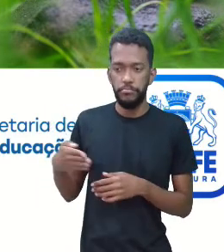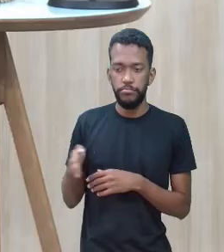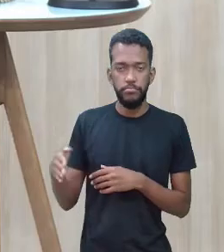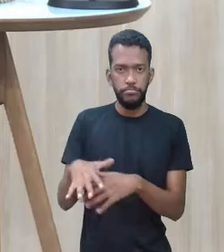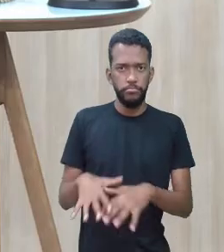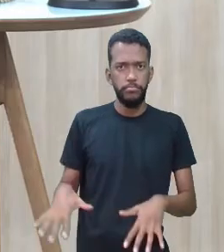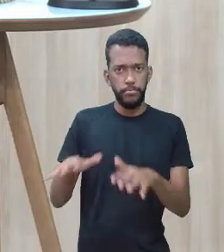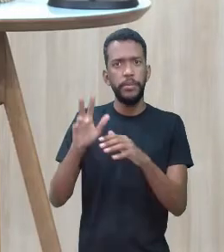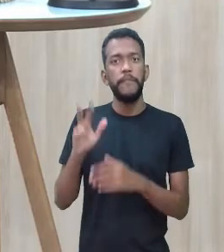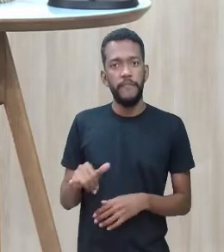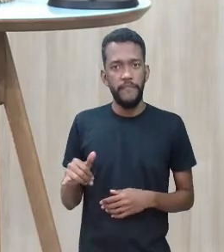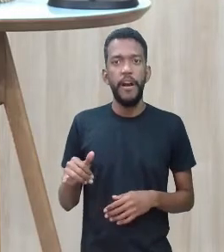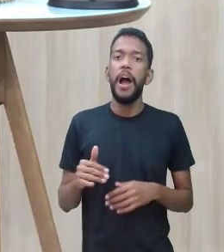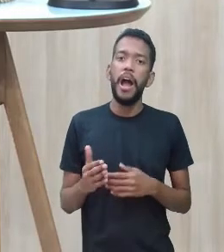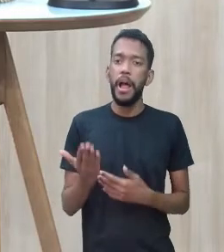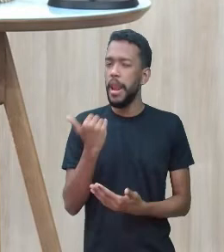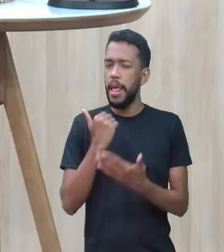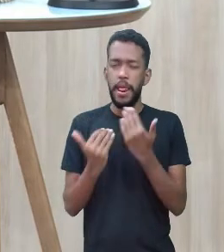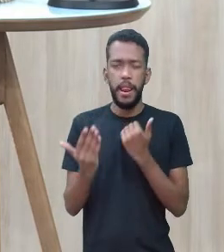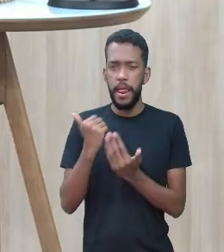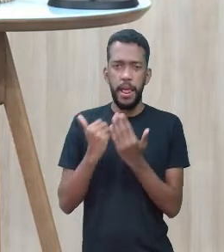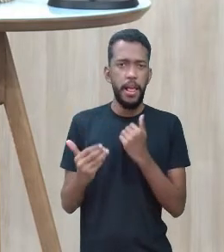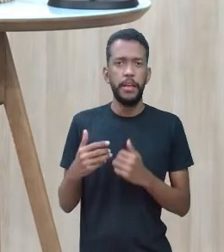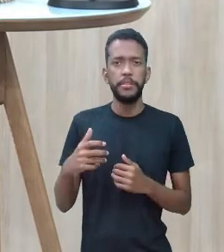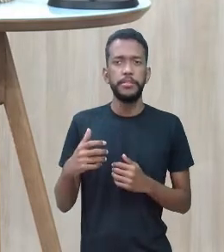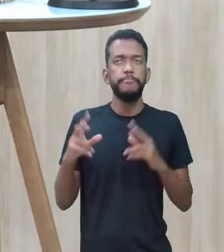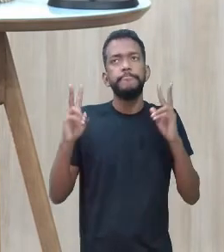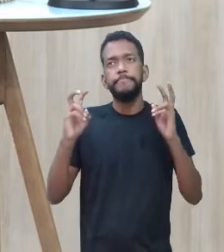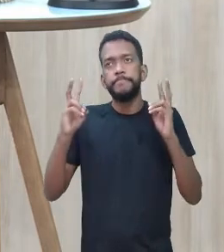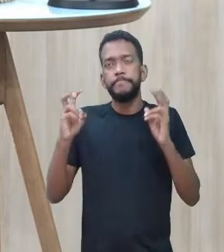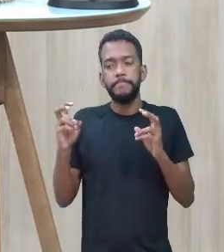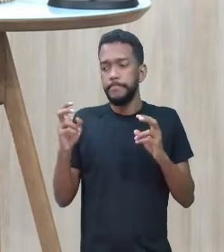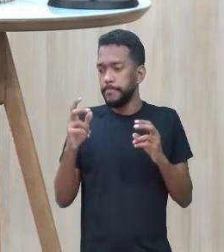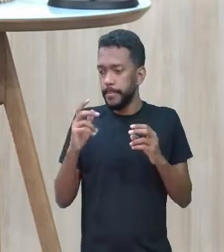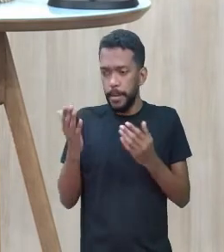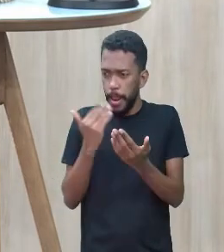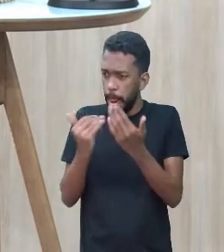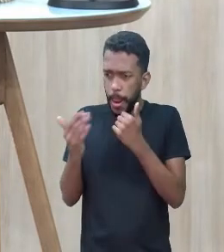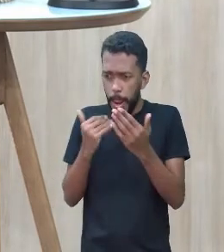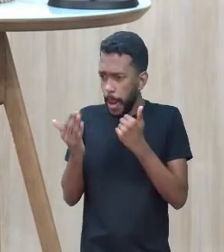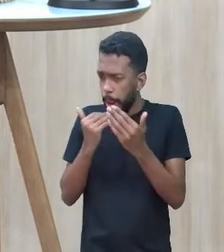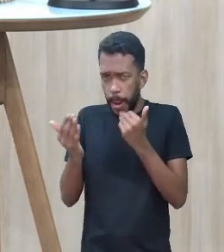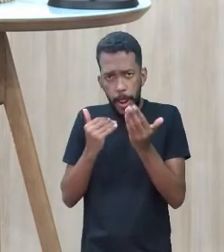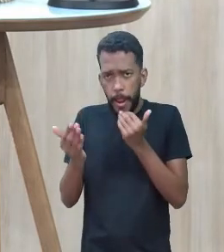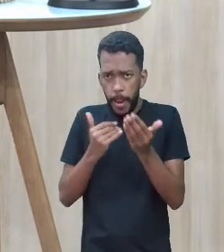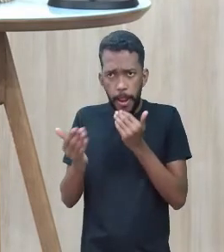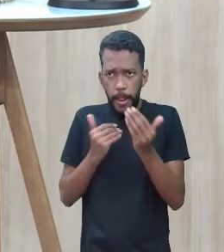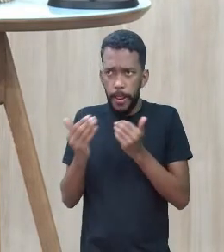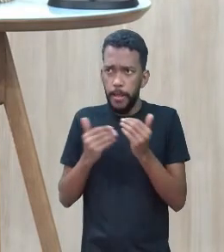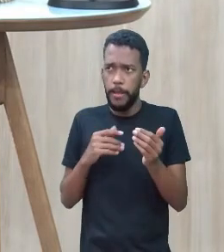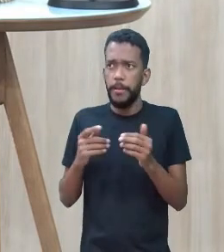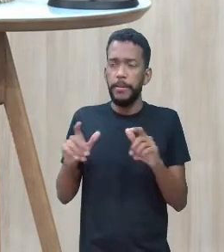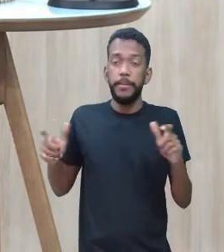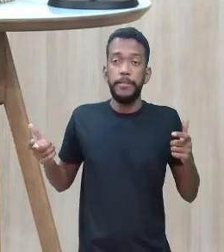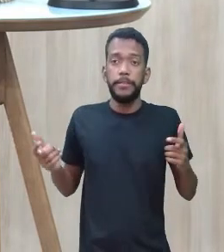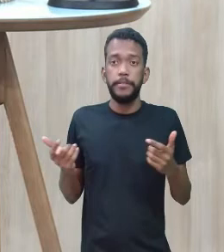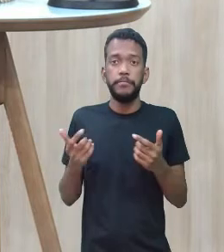vão se alimentar de uma forma assim, assustadora. Uma grande quantidade de alimento vai ter que